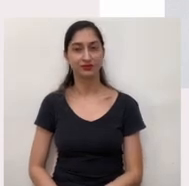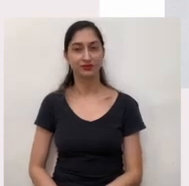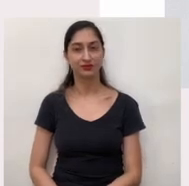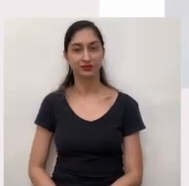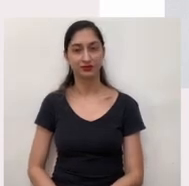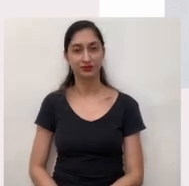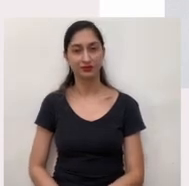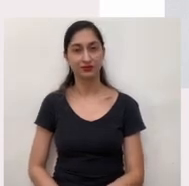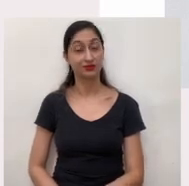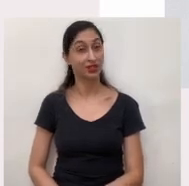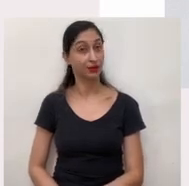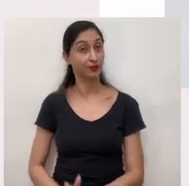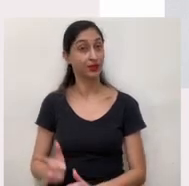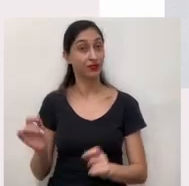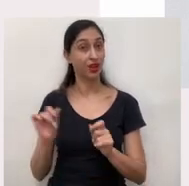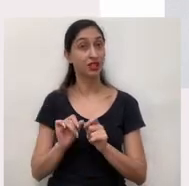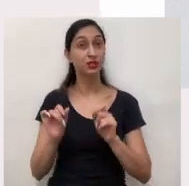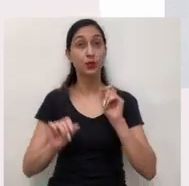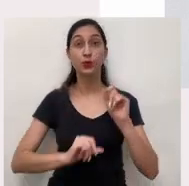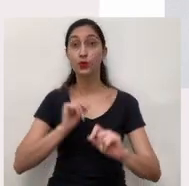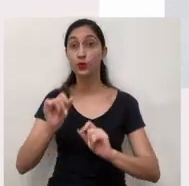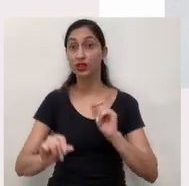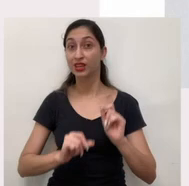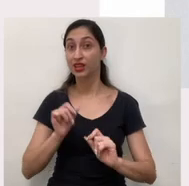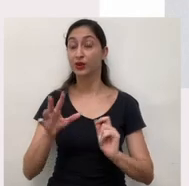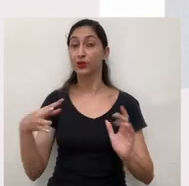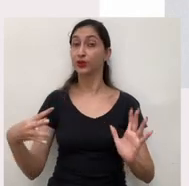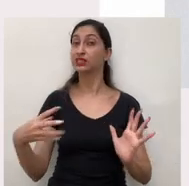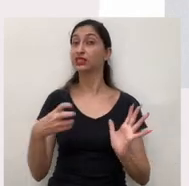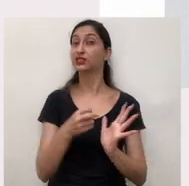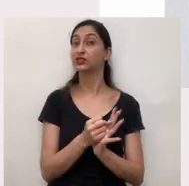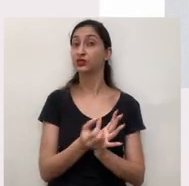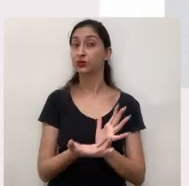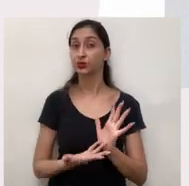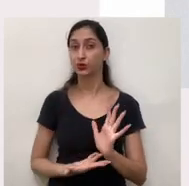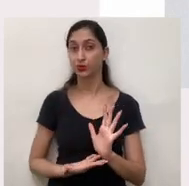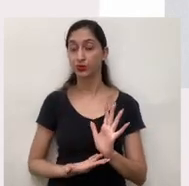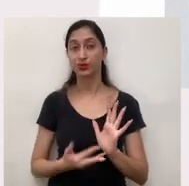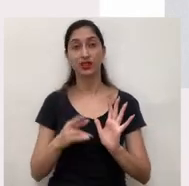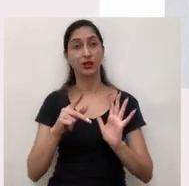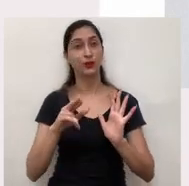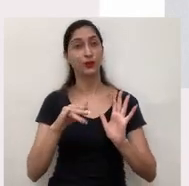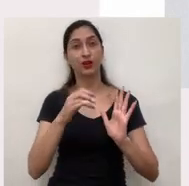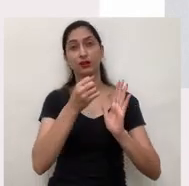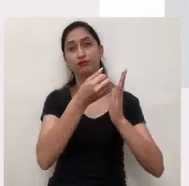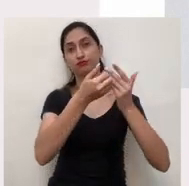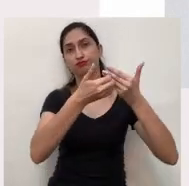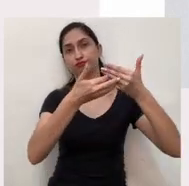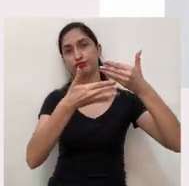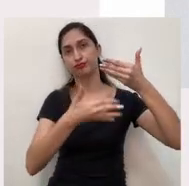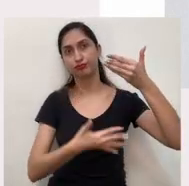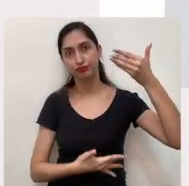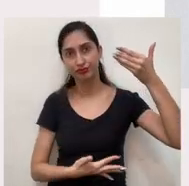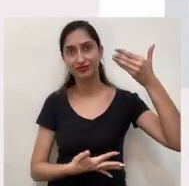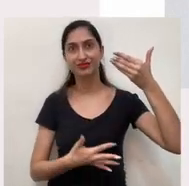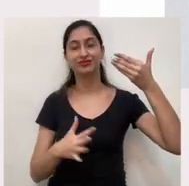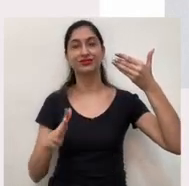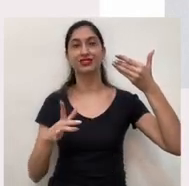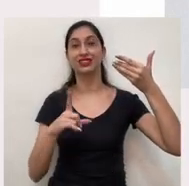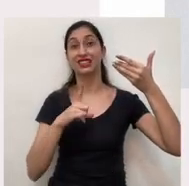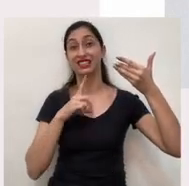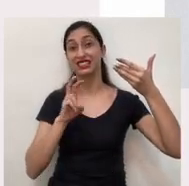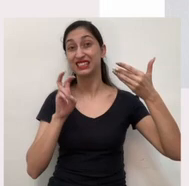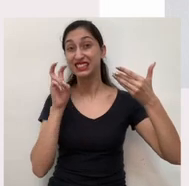Bom, o que fazer com esse inventário? Dessa vez não tão exaustivo, o Urbano Ornamento são quase